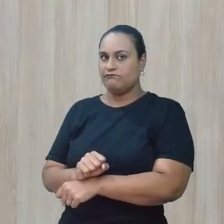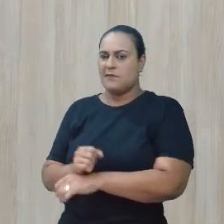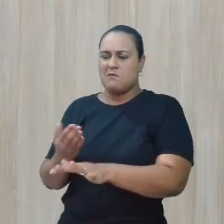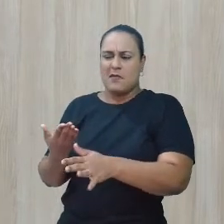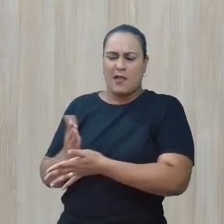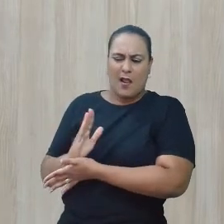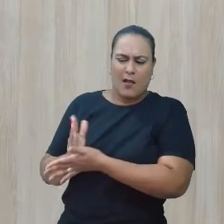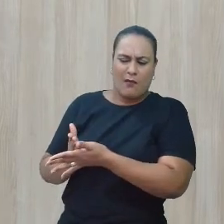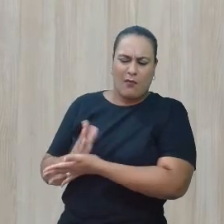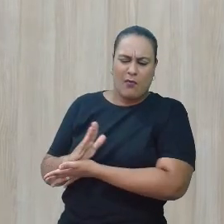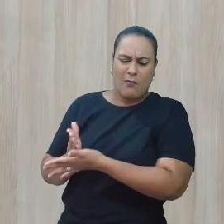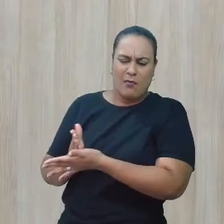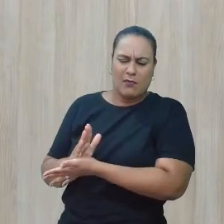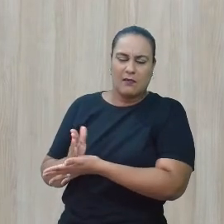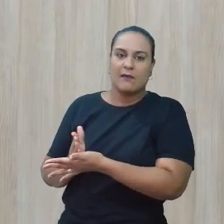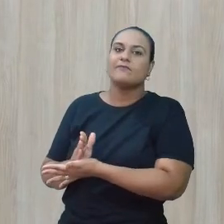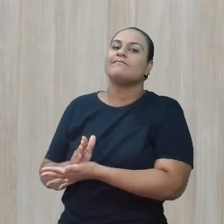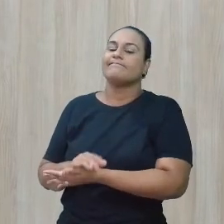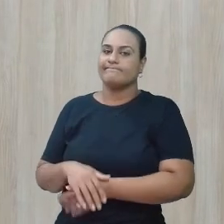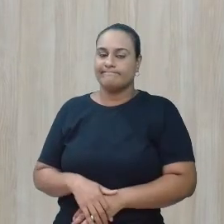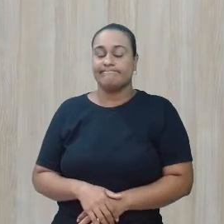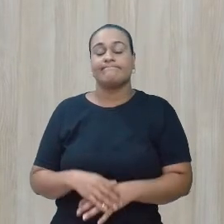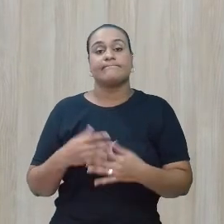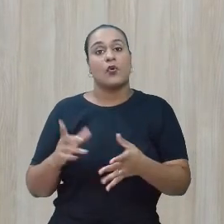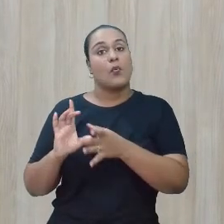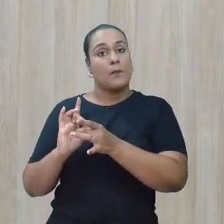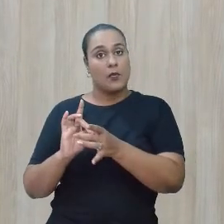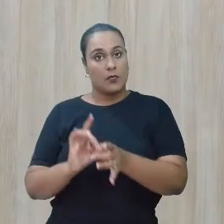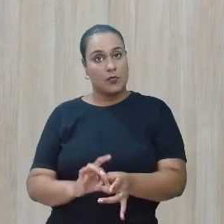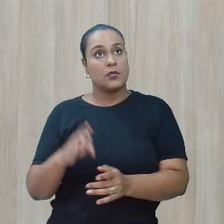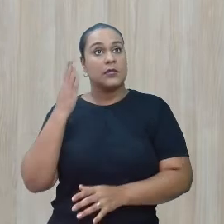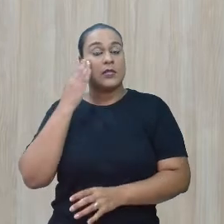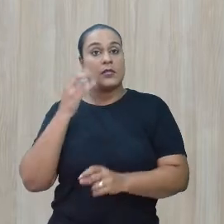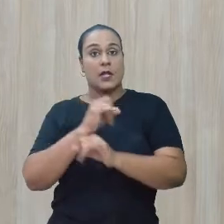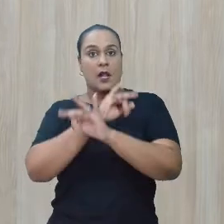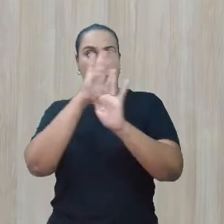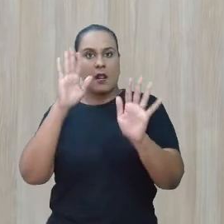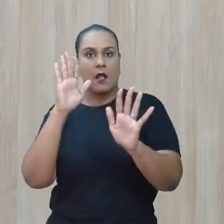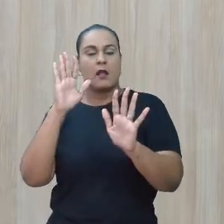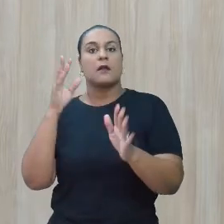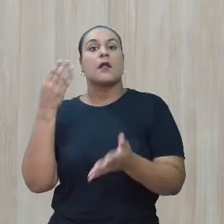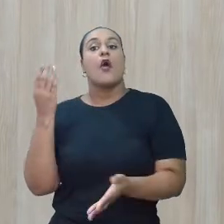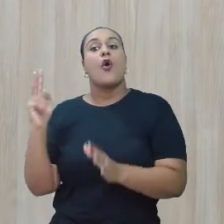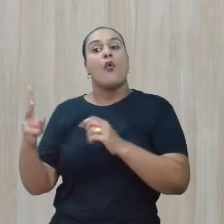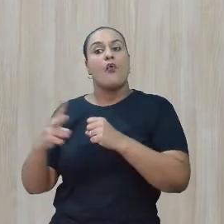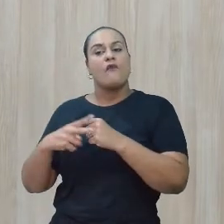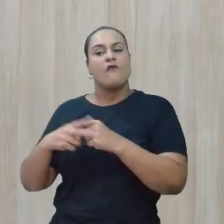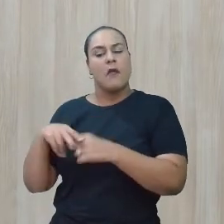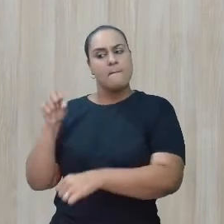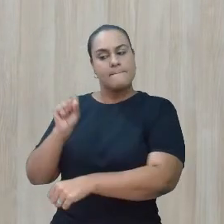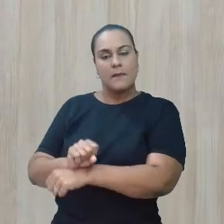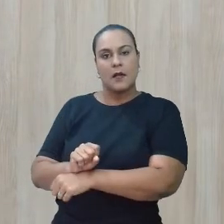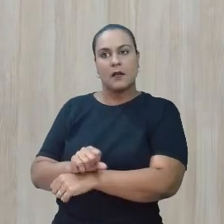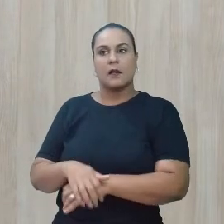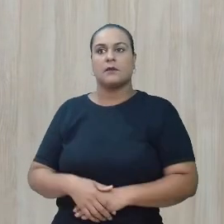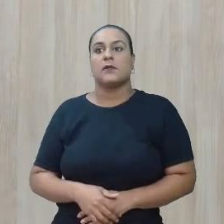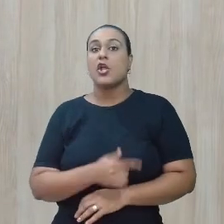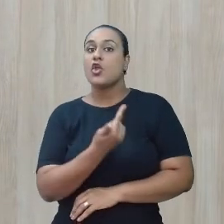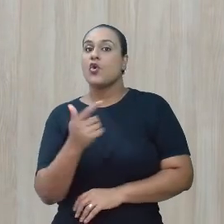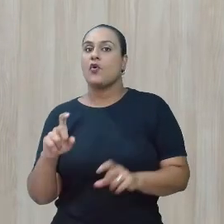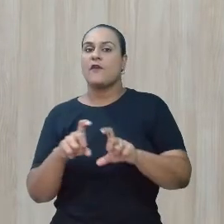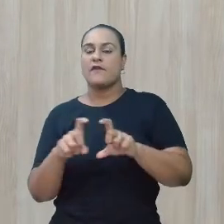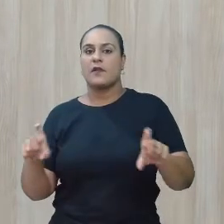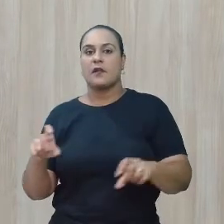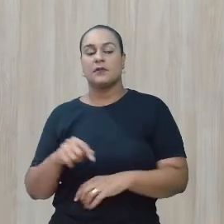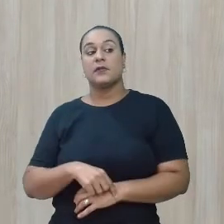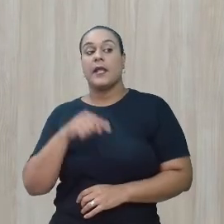tá certo? Pare de agir dessa forma. Então, pelo contexto, eu consigo entender que é o verbo parar. Vamos usar em outra frase, ó.